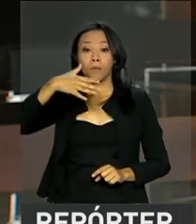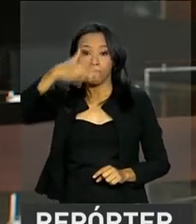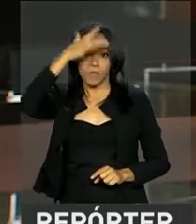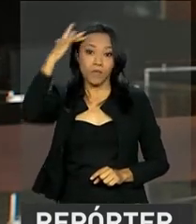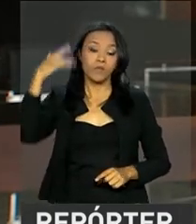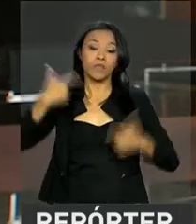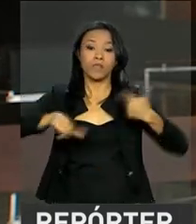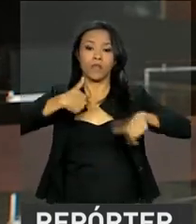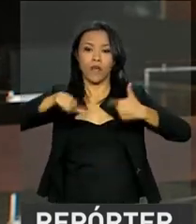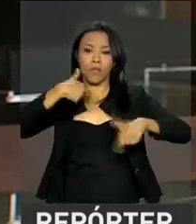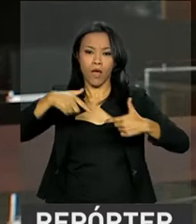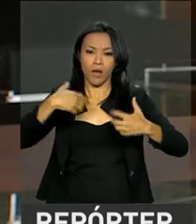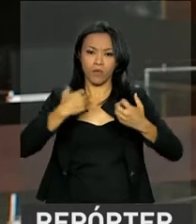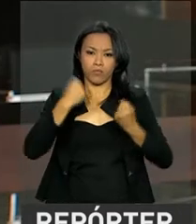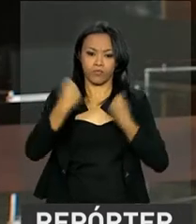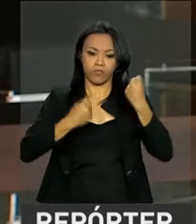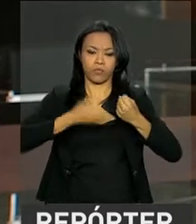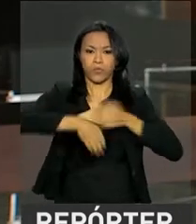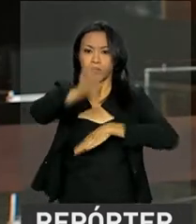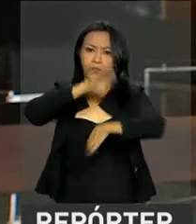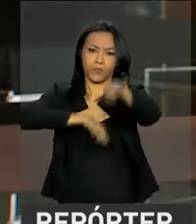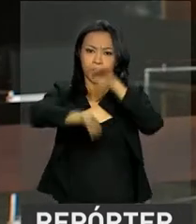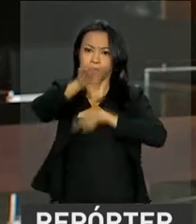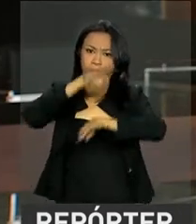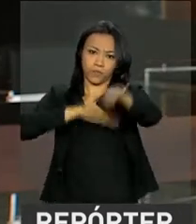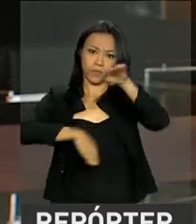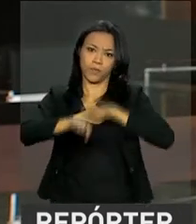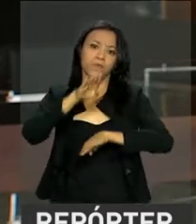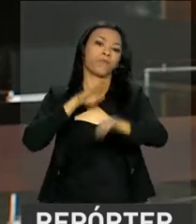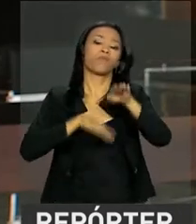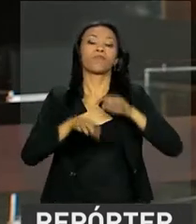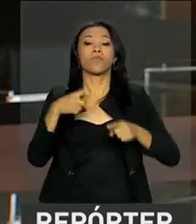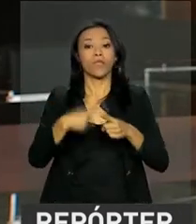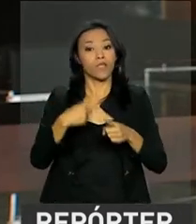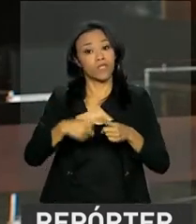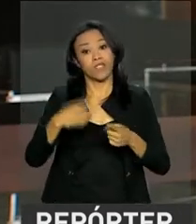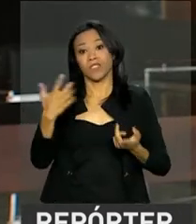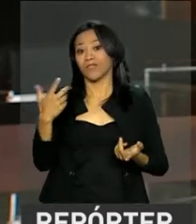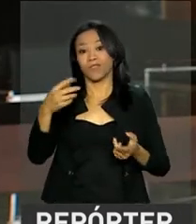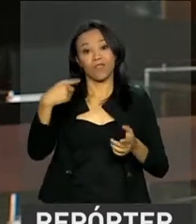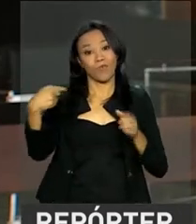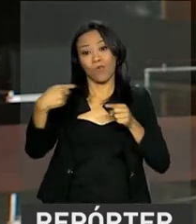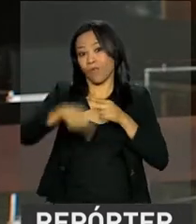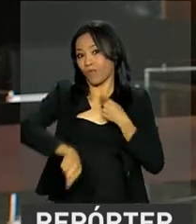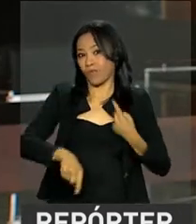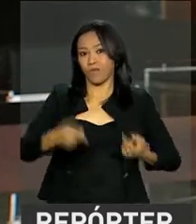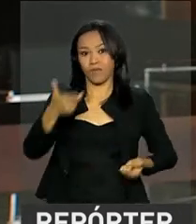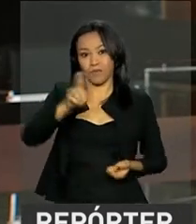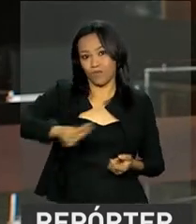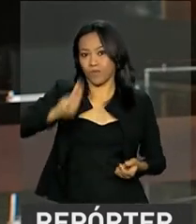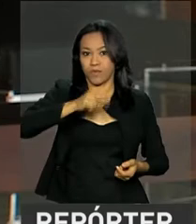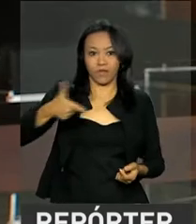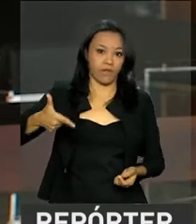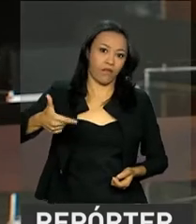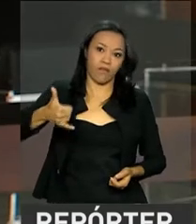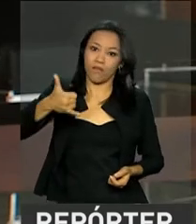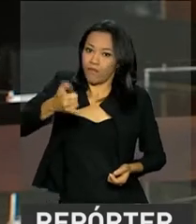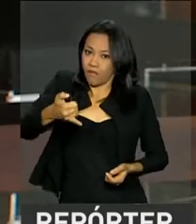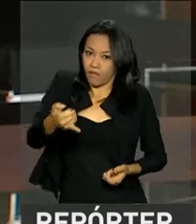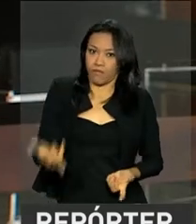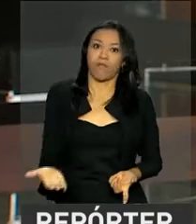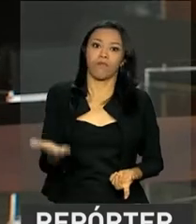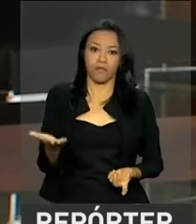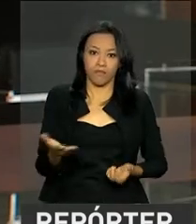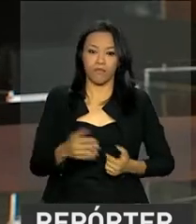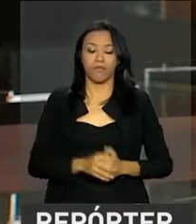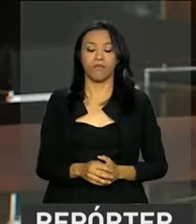Na justificativa, ele esclarece que órgãos e entidades de trânsito não se enquadram na definição constitucional